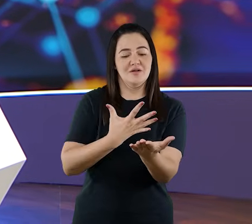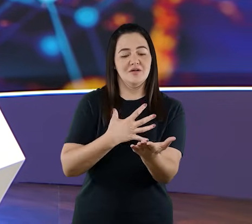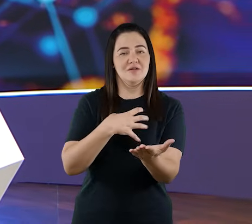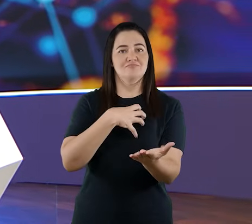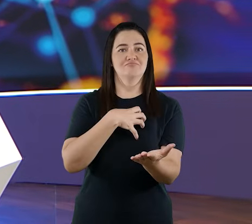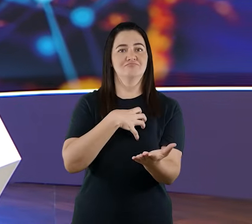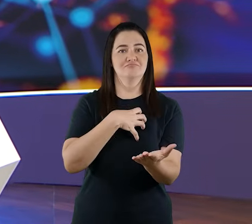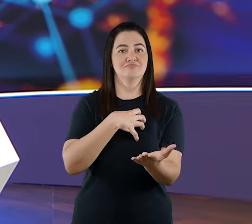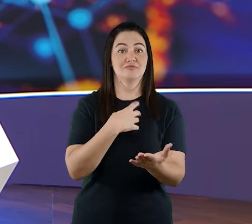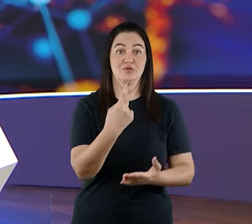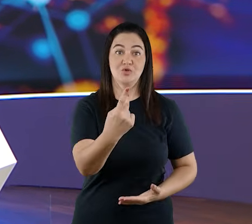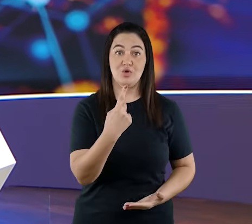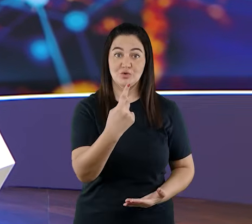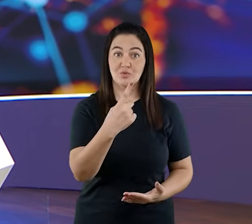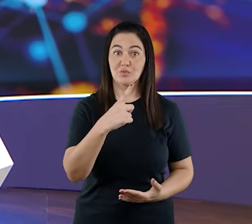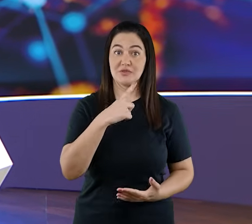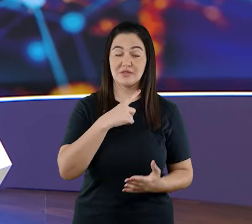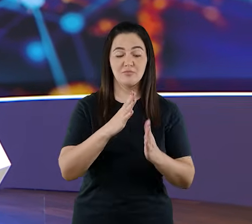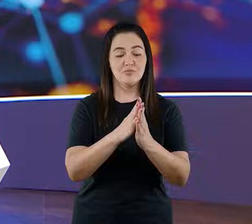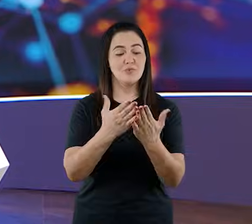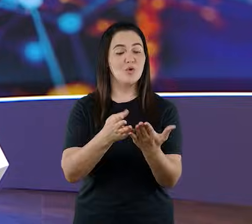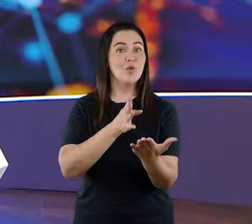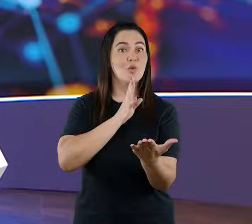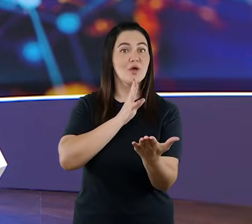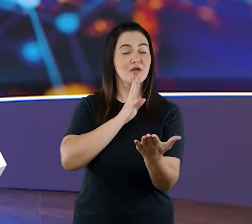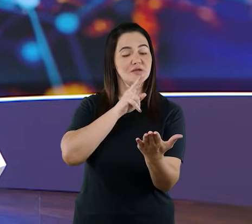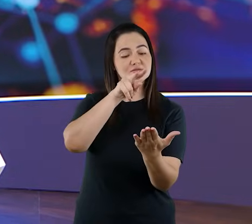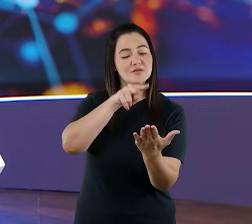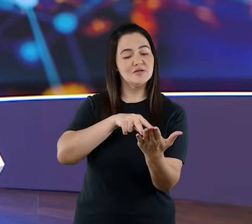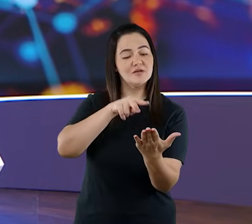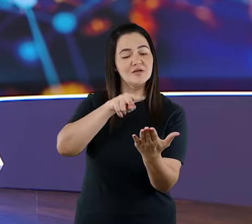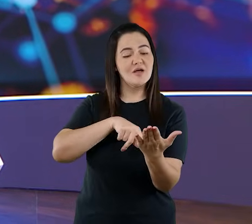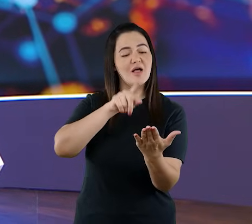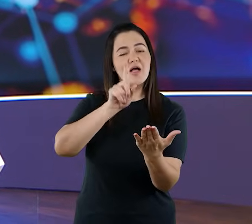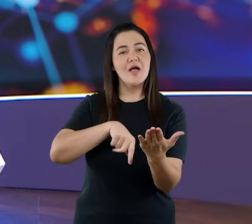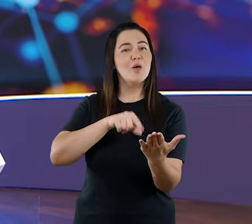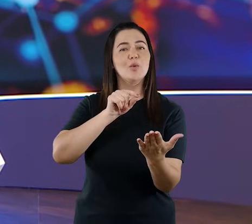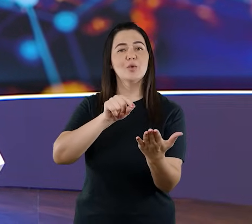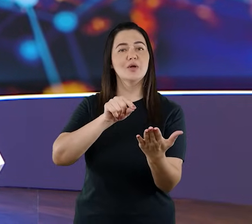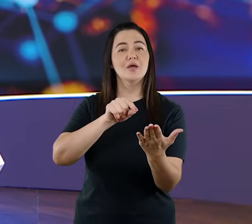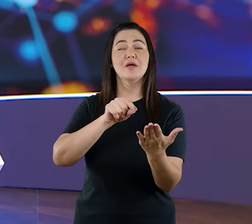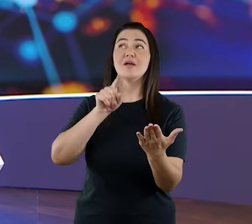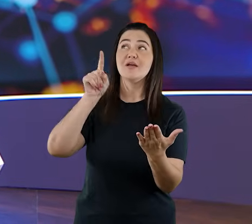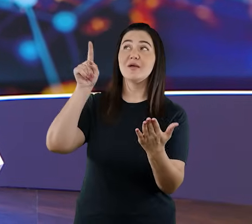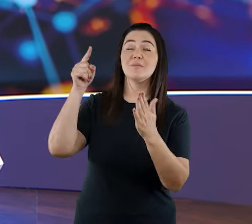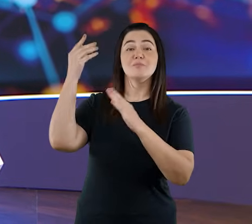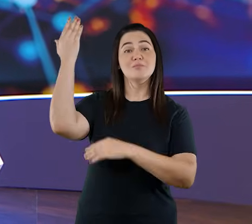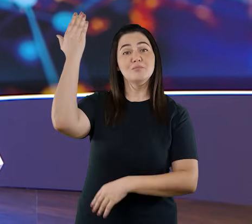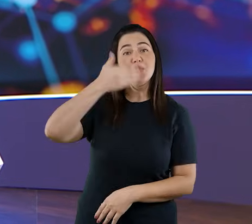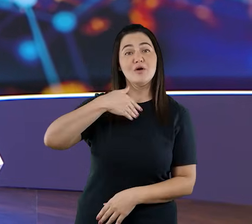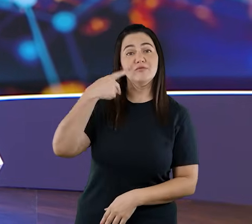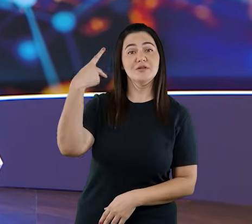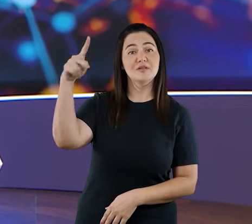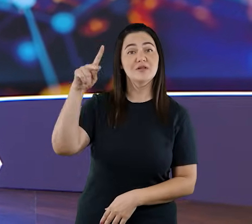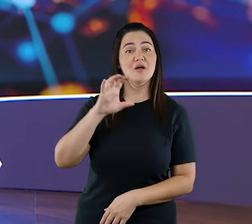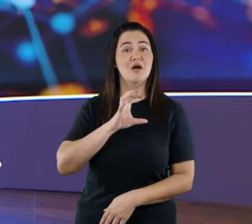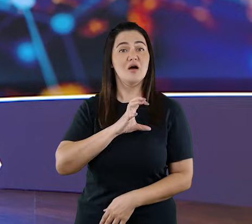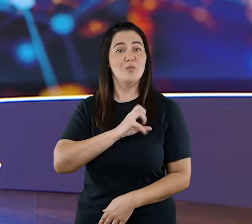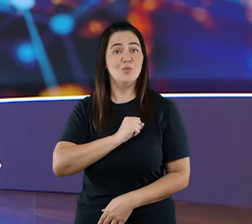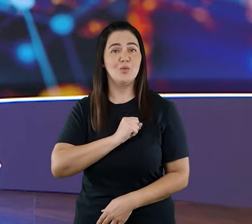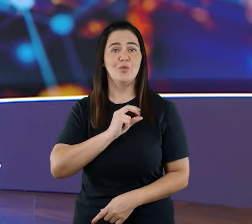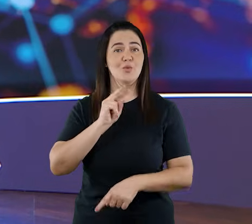você temos acesso àquilo que Deus deixou na sua revelação, é uma demonstração do cuidado e do interesse do